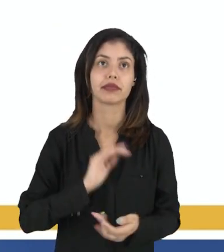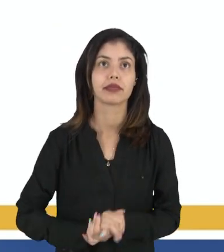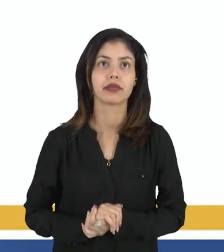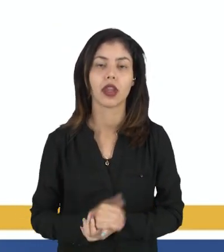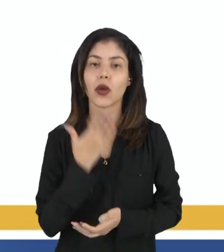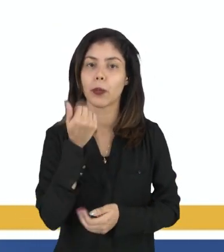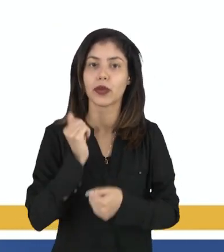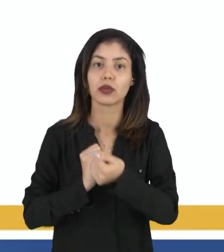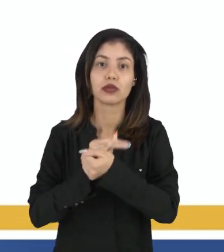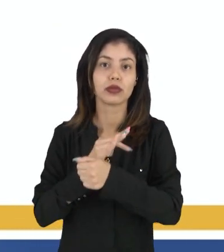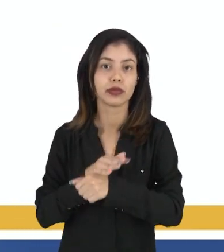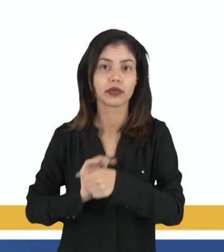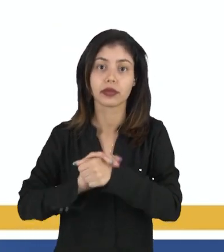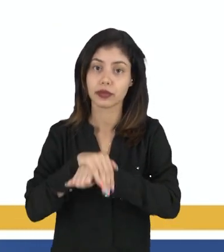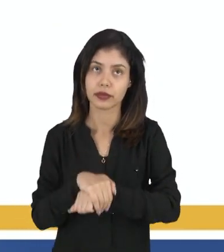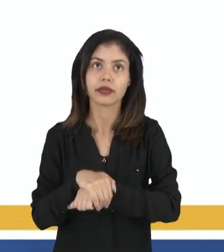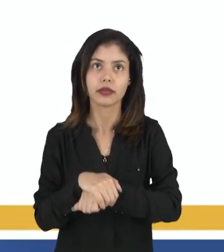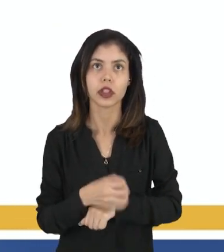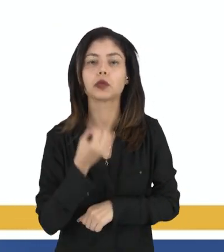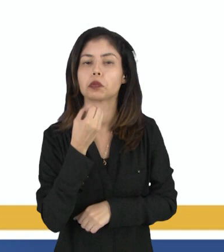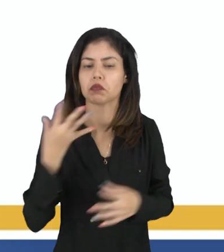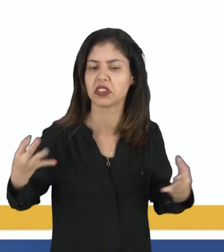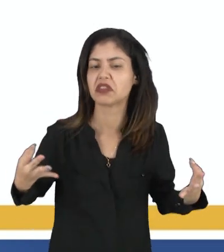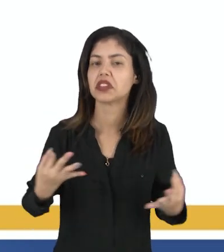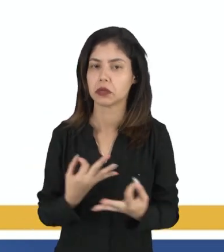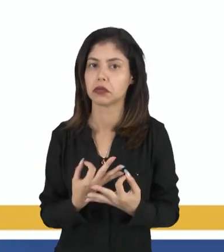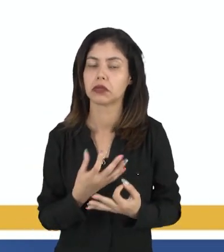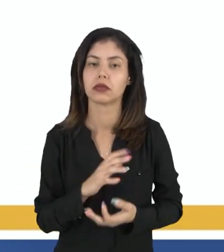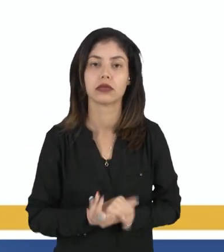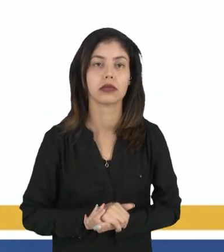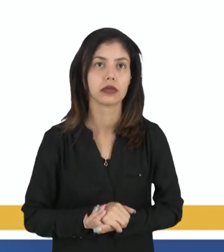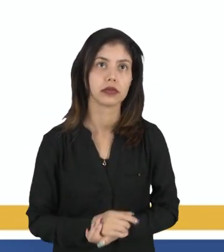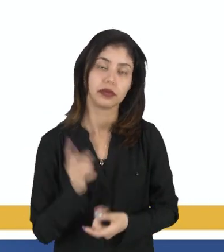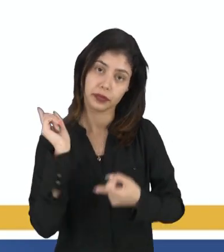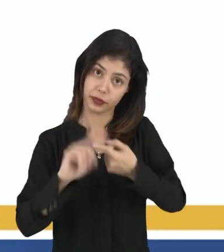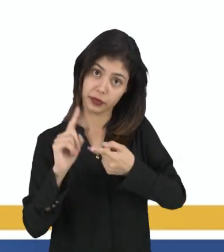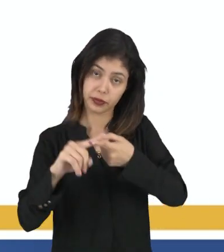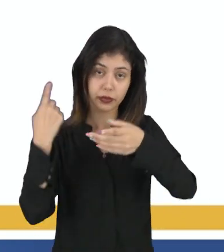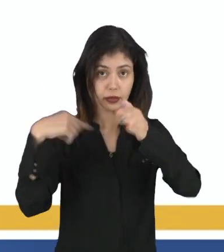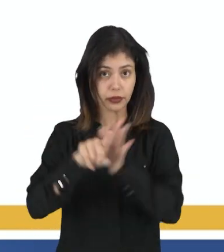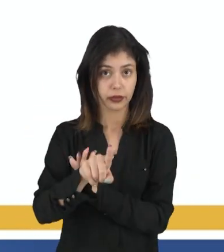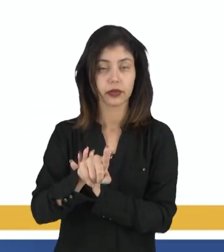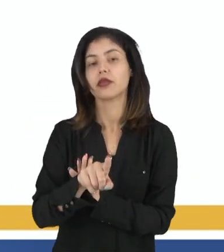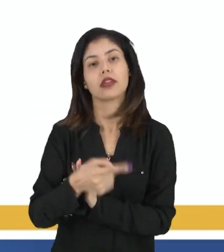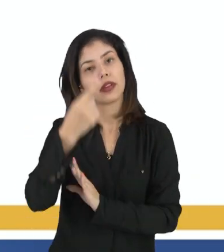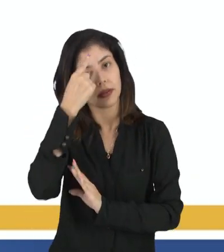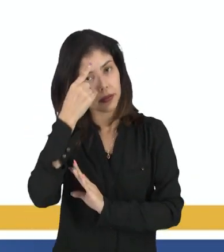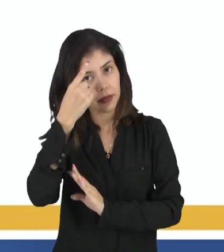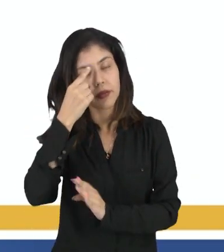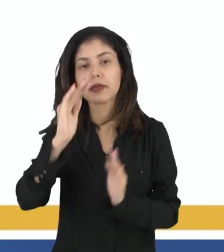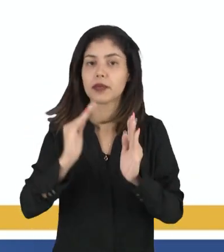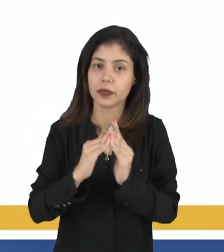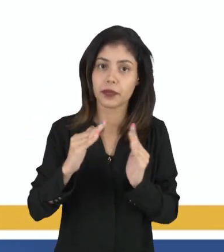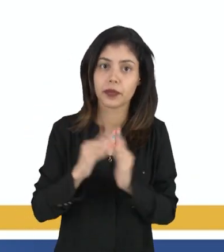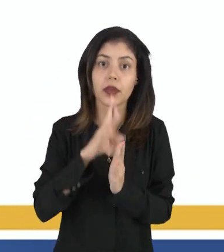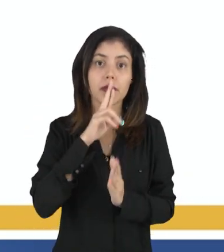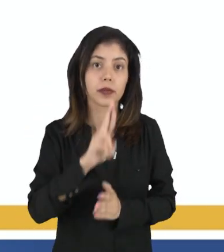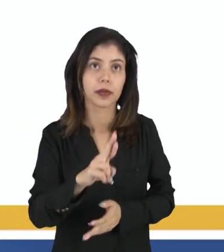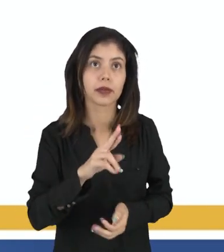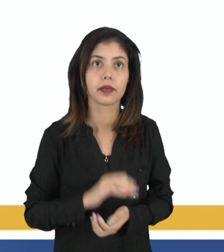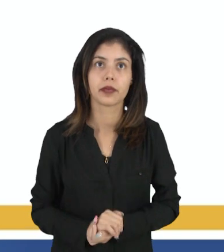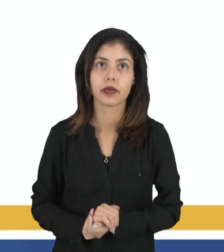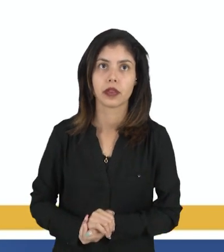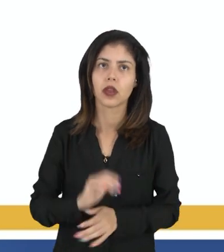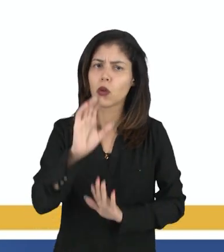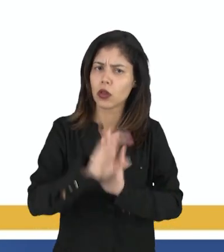O jantar de ontem estava excelente. Primeira pergunta. Pensem aí em casa e